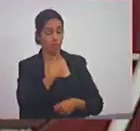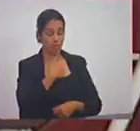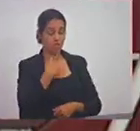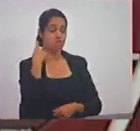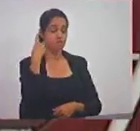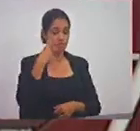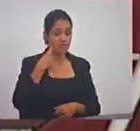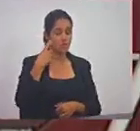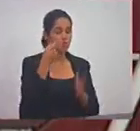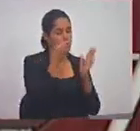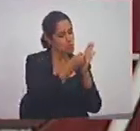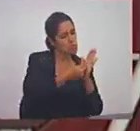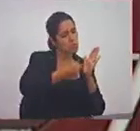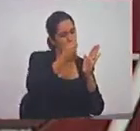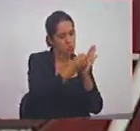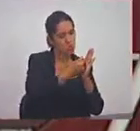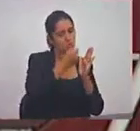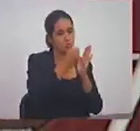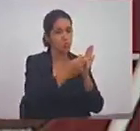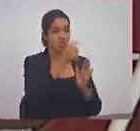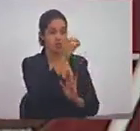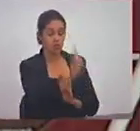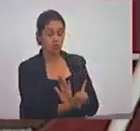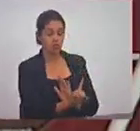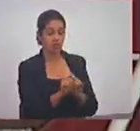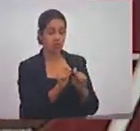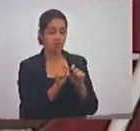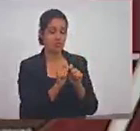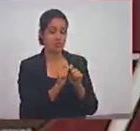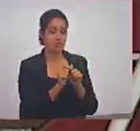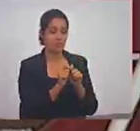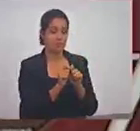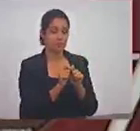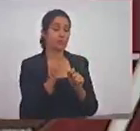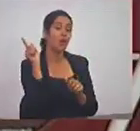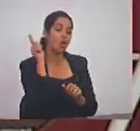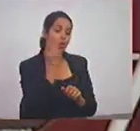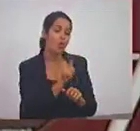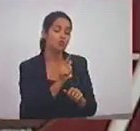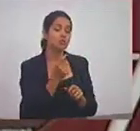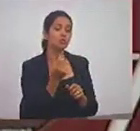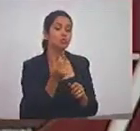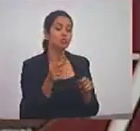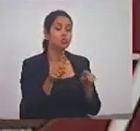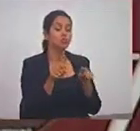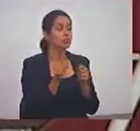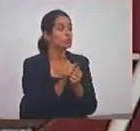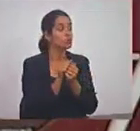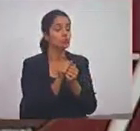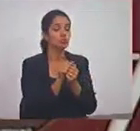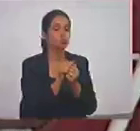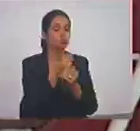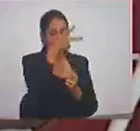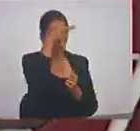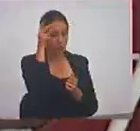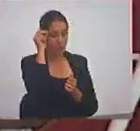sempre cobrando, nós conseguimos com Juninho Marão e com a Juliana a casa de